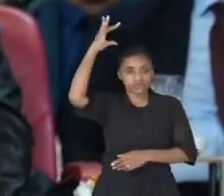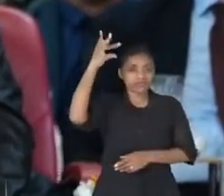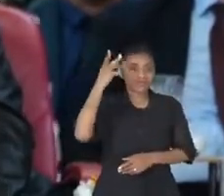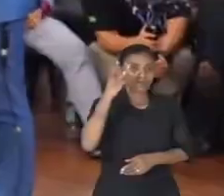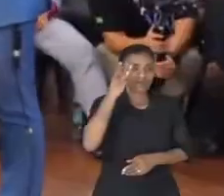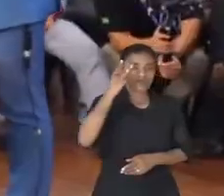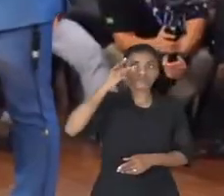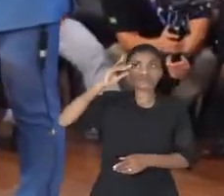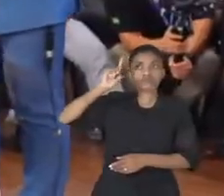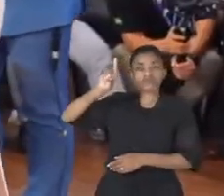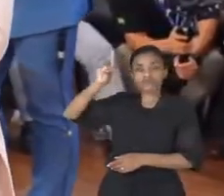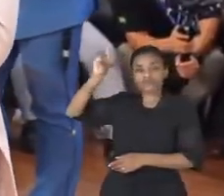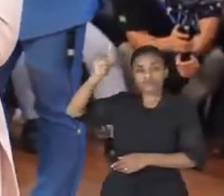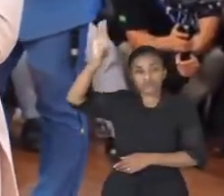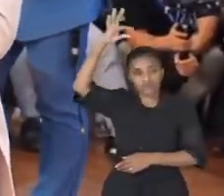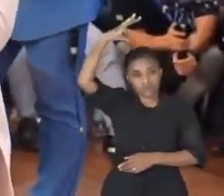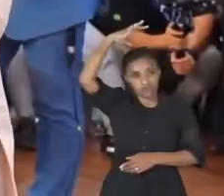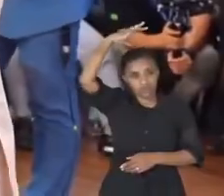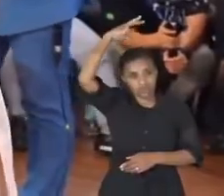É a presença.